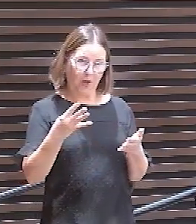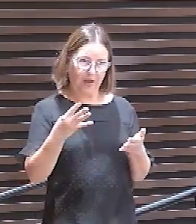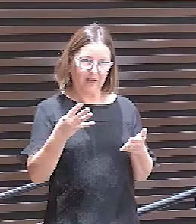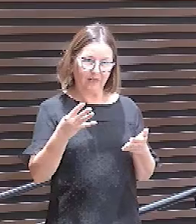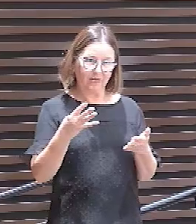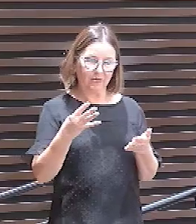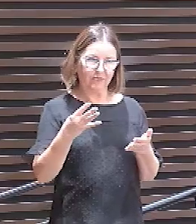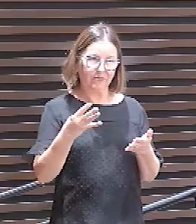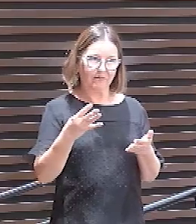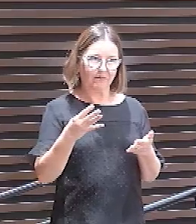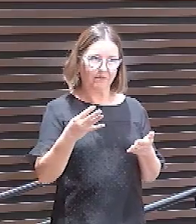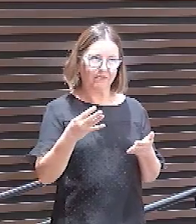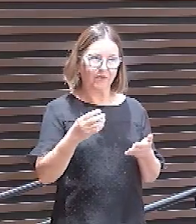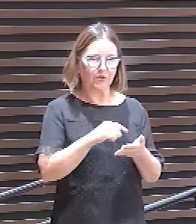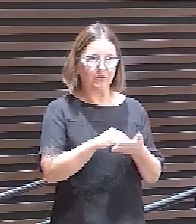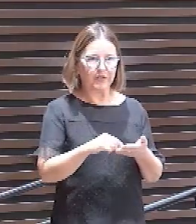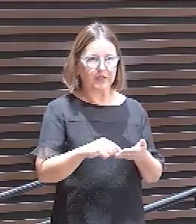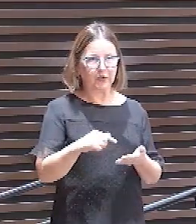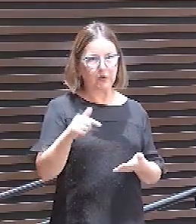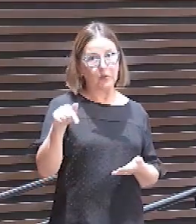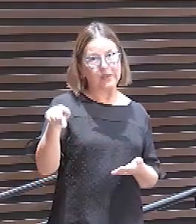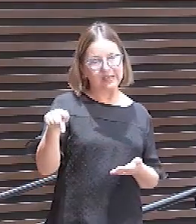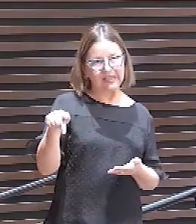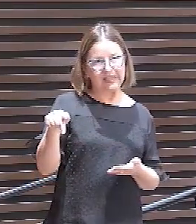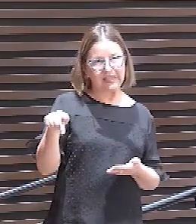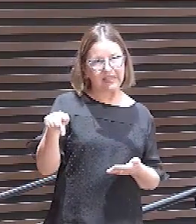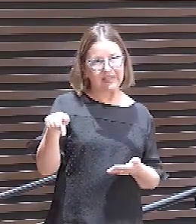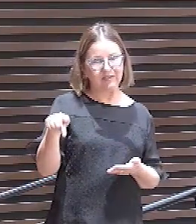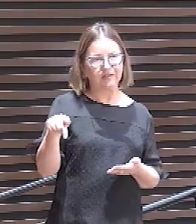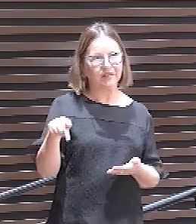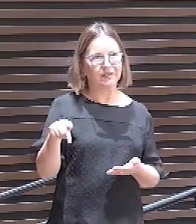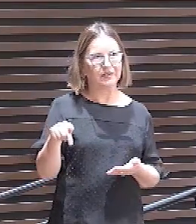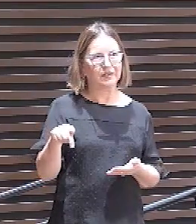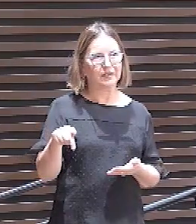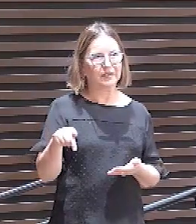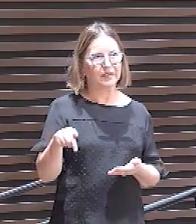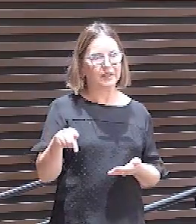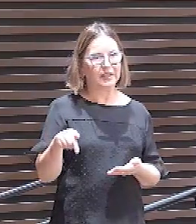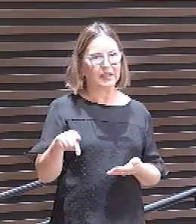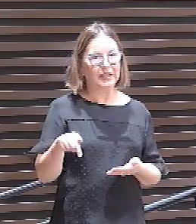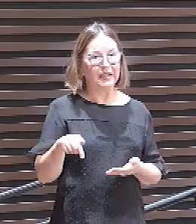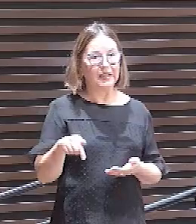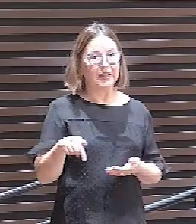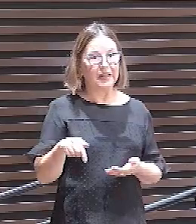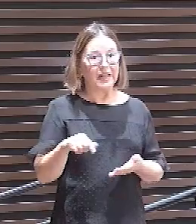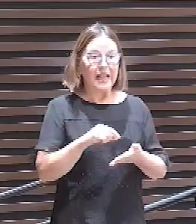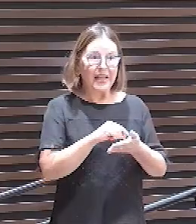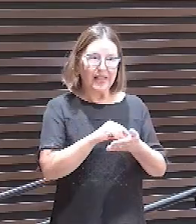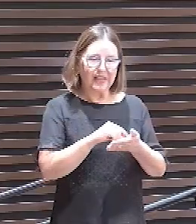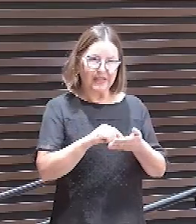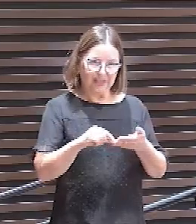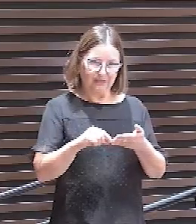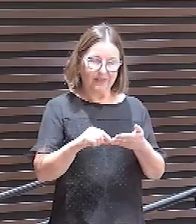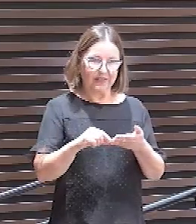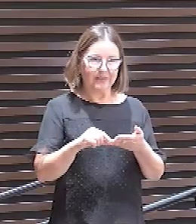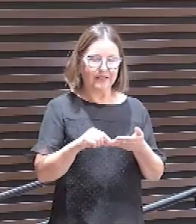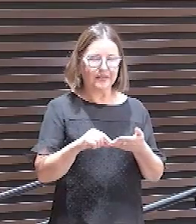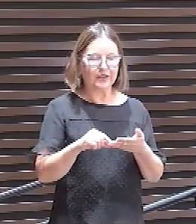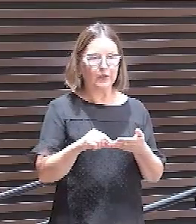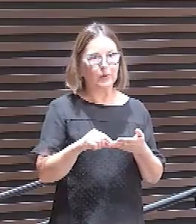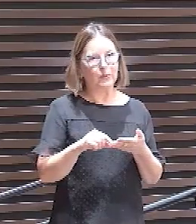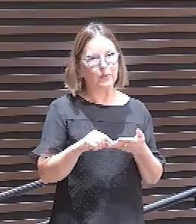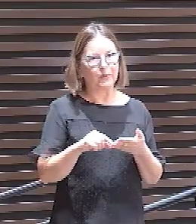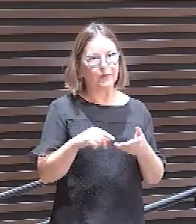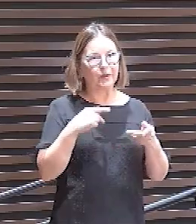Gênesis, aquele versículo é para mim uma porta de redenção quando Deus diz